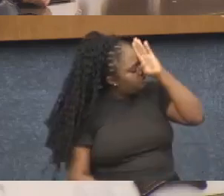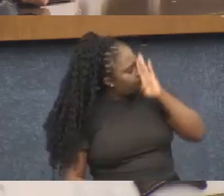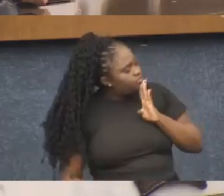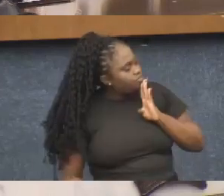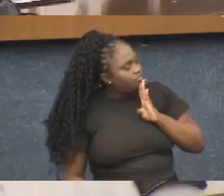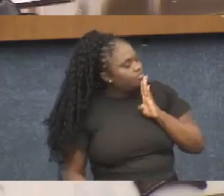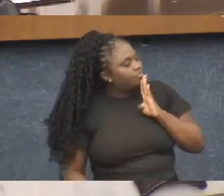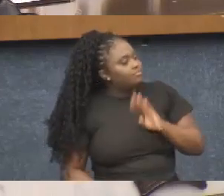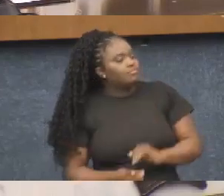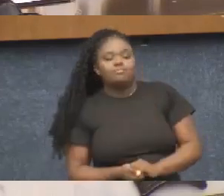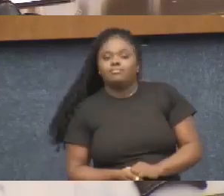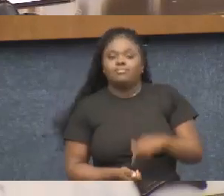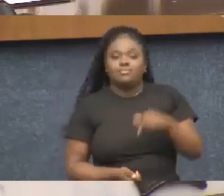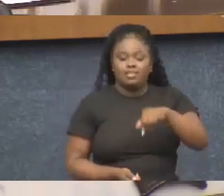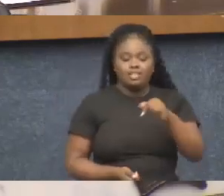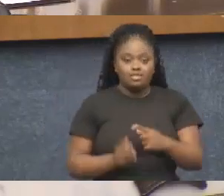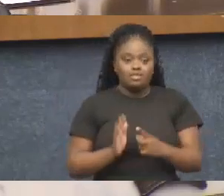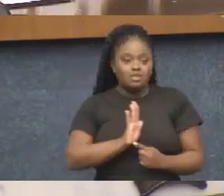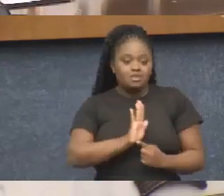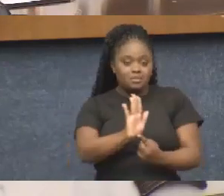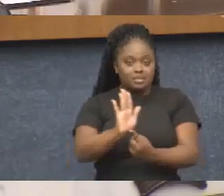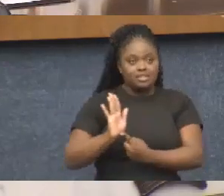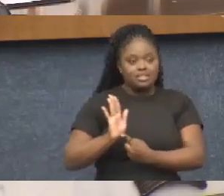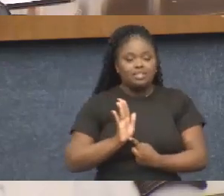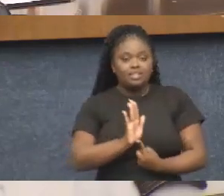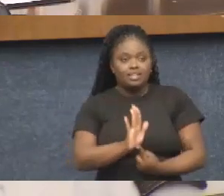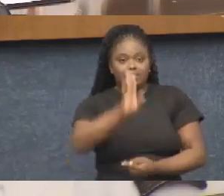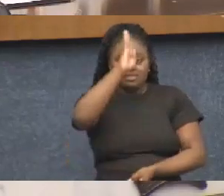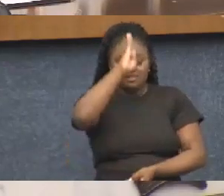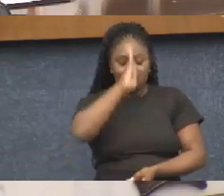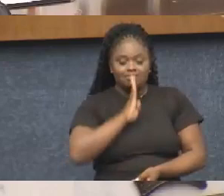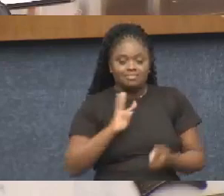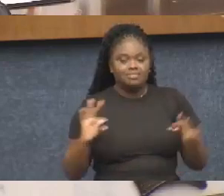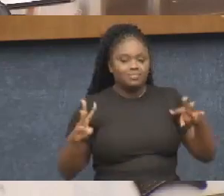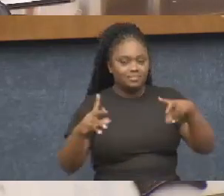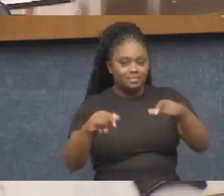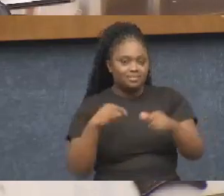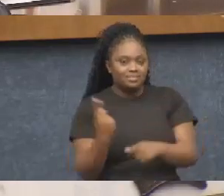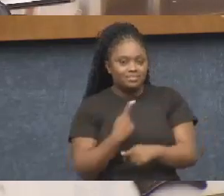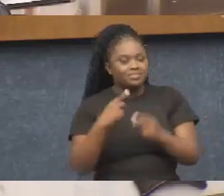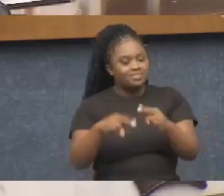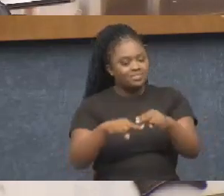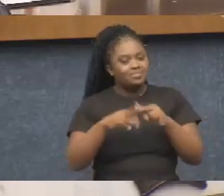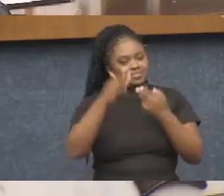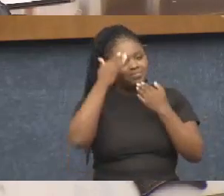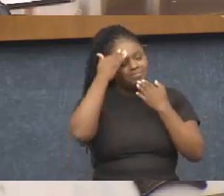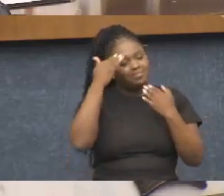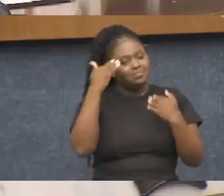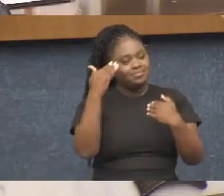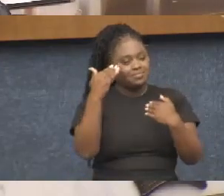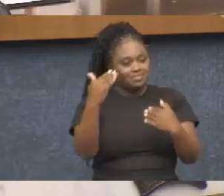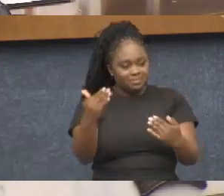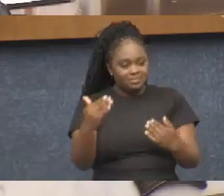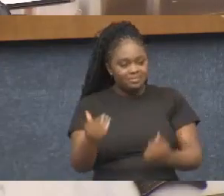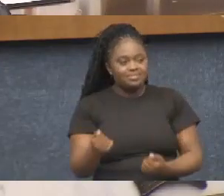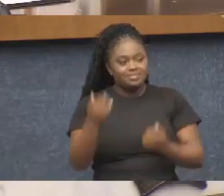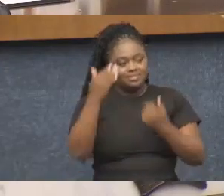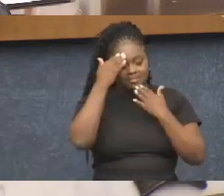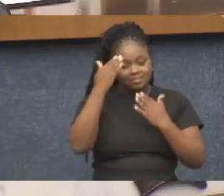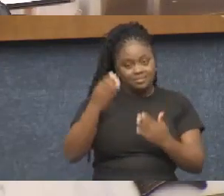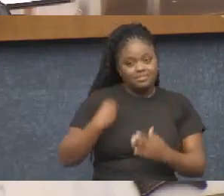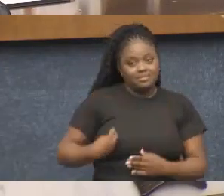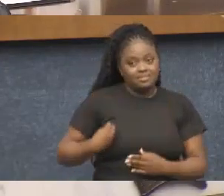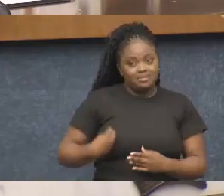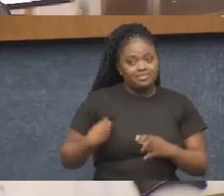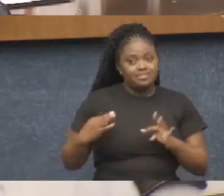graça. E no caso aqui você fez uma apresentação gratuita para todos nós aqui também. Te agradeço imensamente, agradeço a